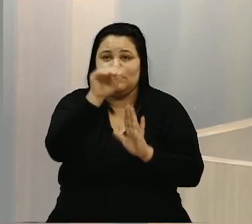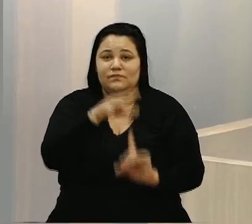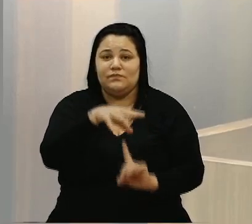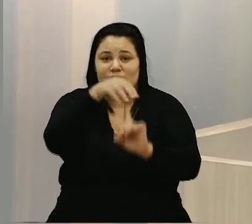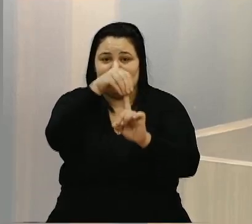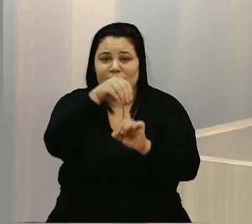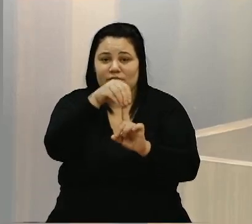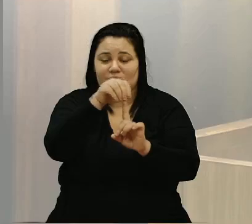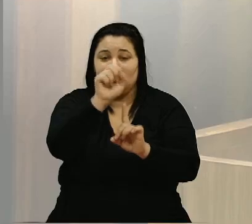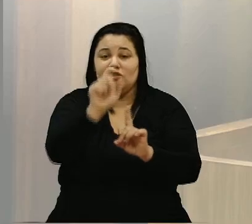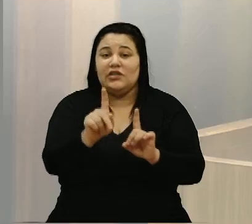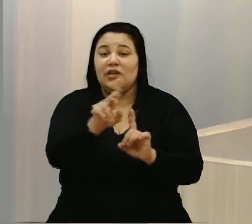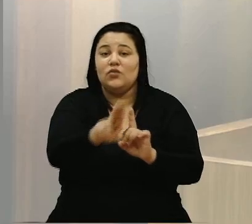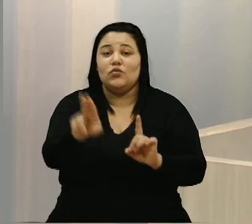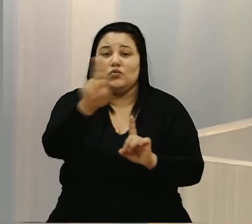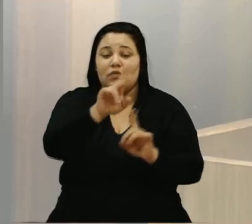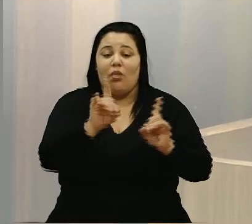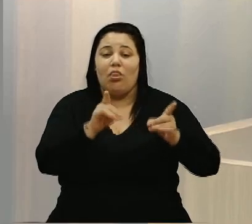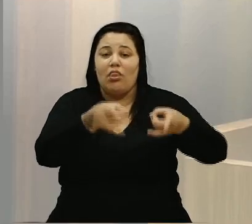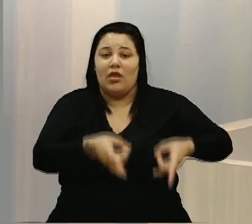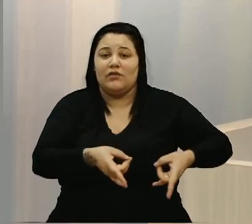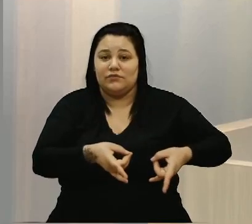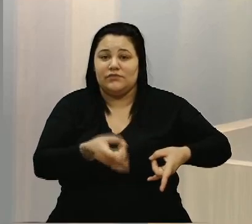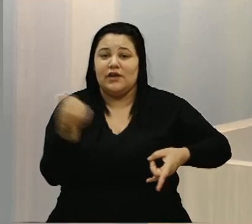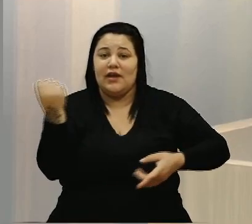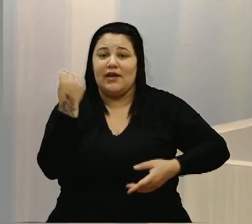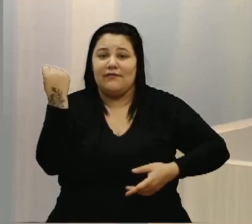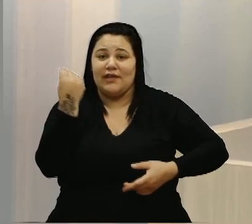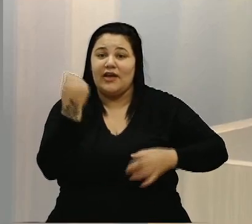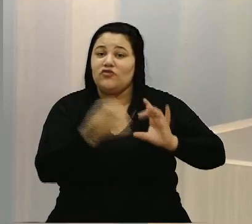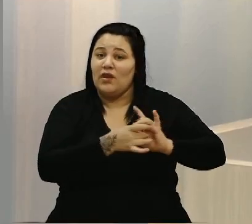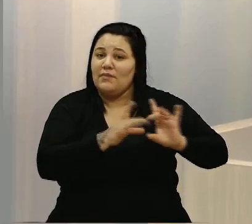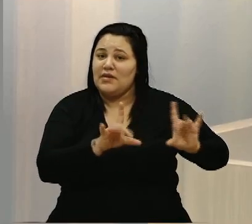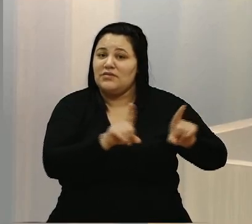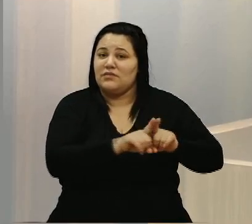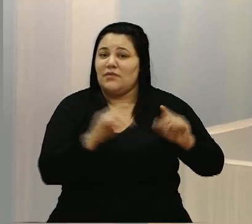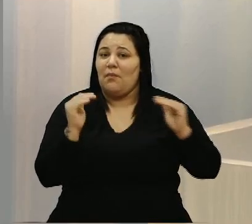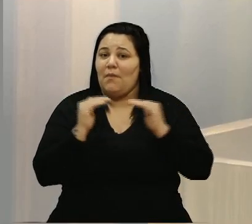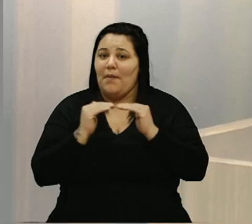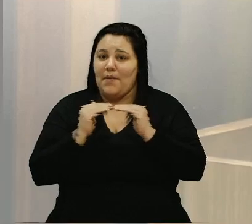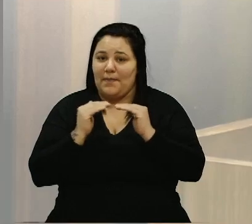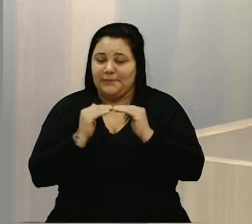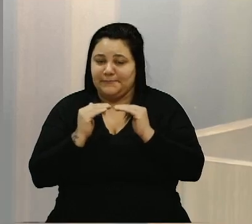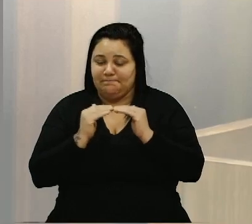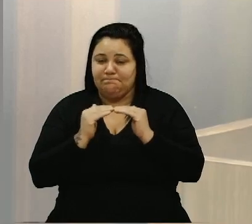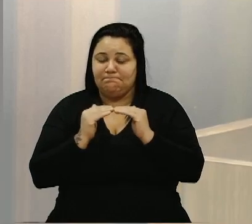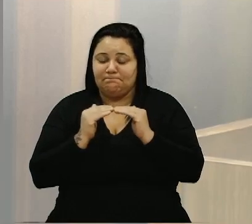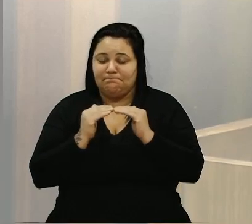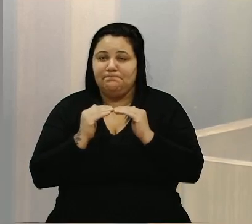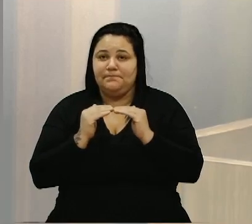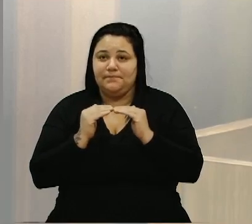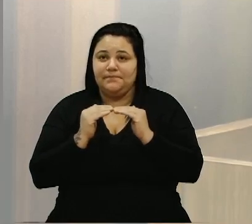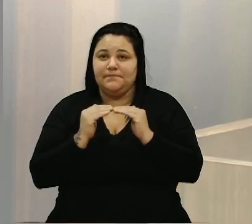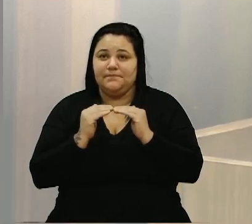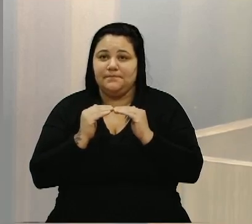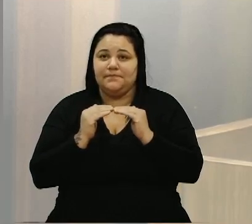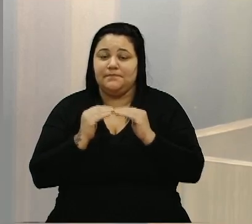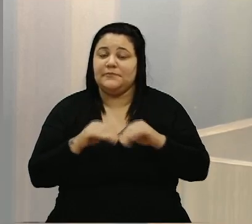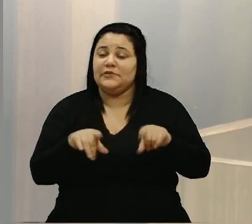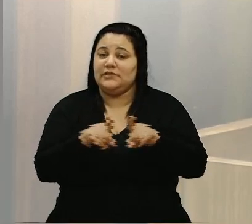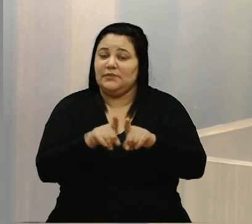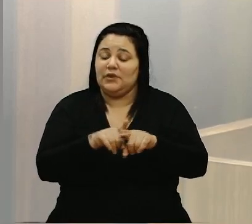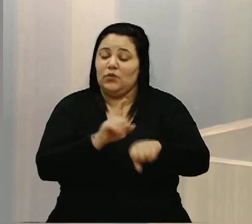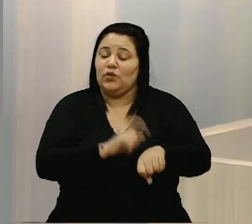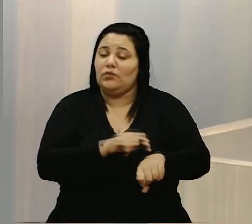ocupação dos leitos, de acordo, obviamente, com a disponibilidade de leitos, com a gravidade e também com o tempo